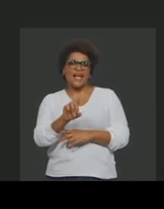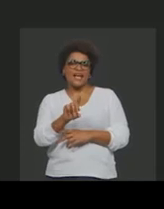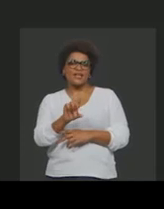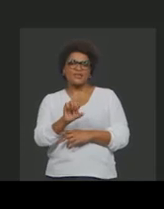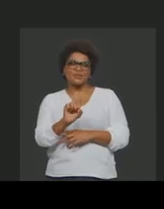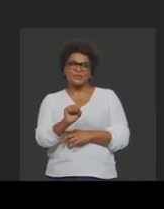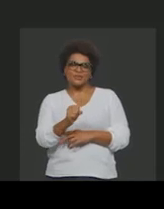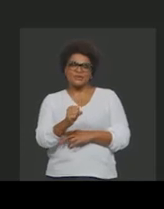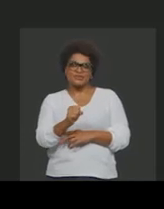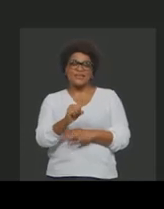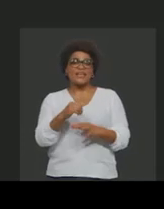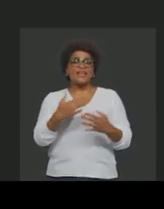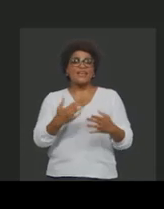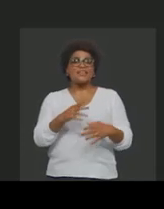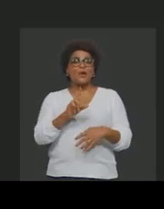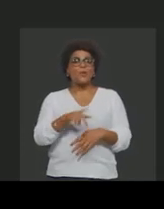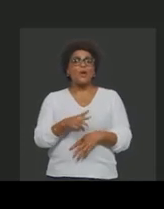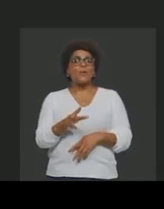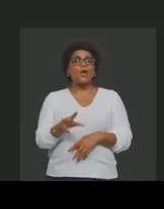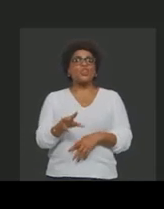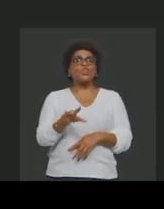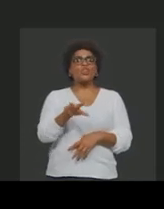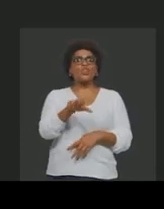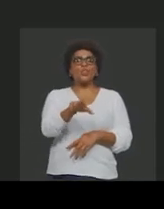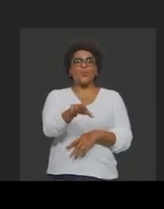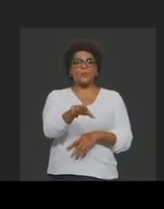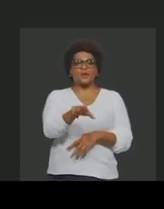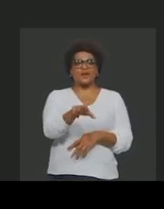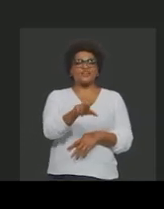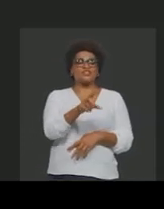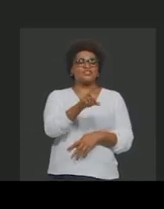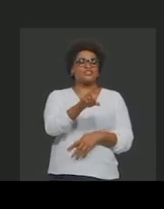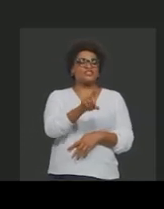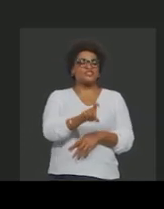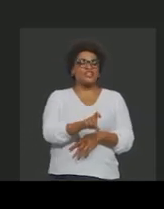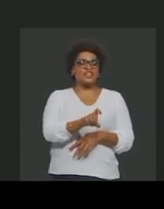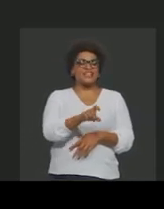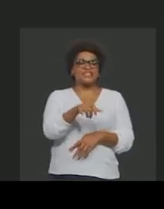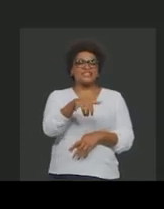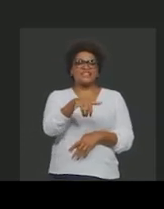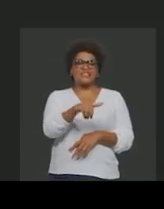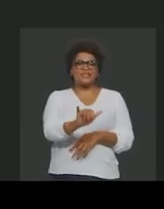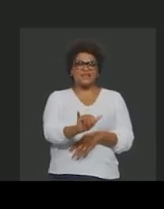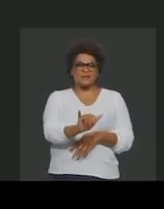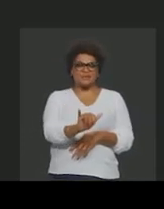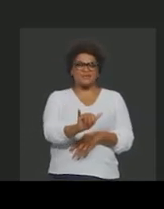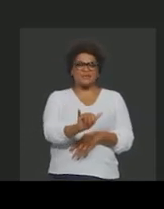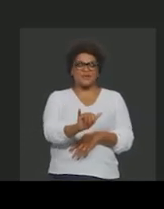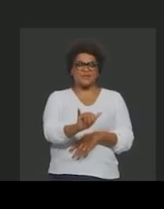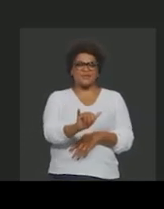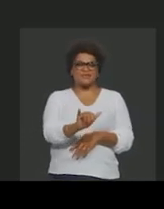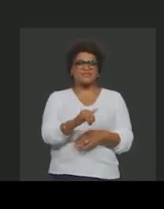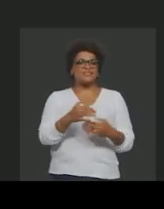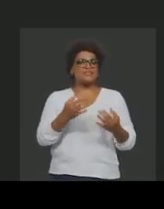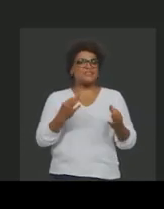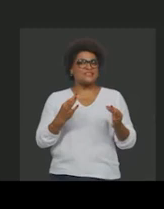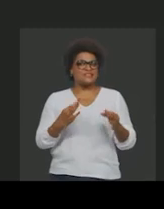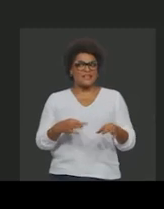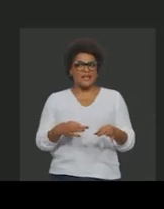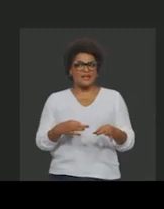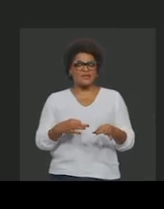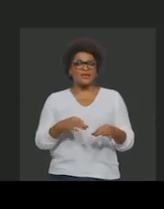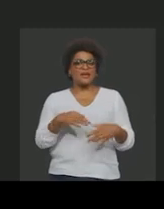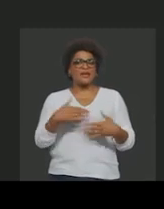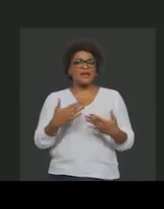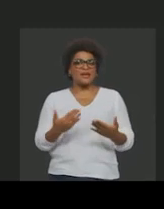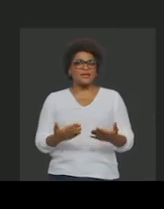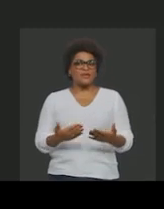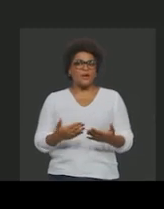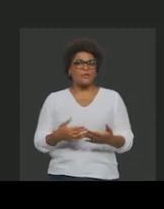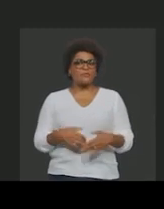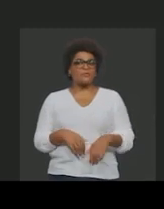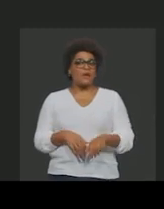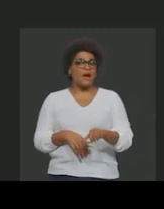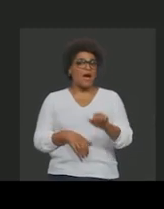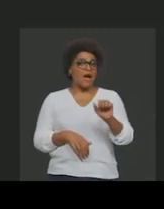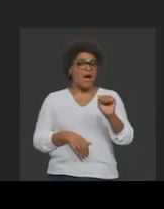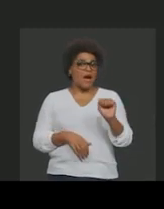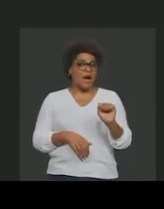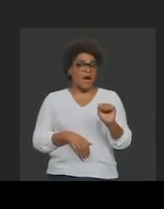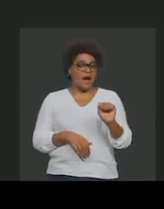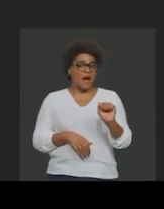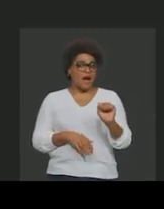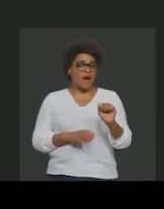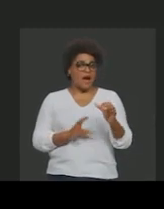da esquerda, que é o x, está no conjunto A, e o camarada da esquerda, que é o y, está no conjunto B. Vou ver a figurinha já